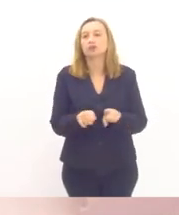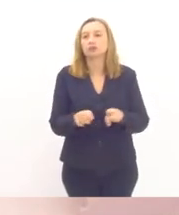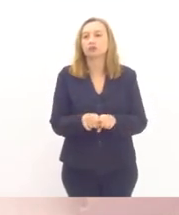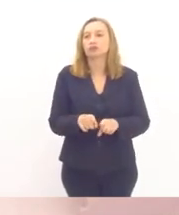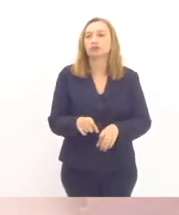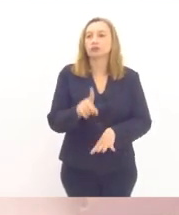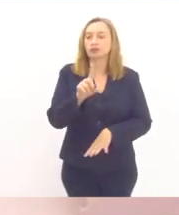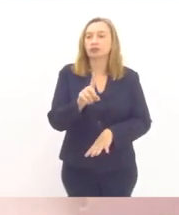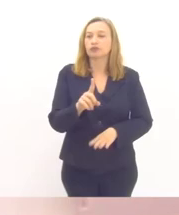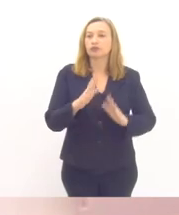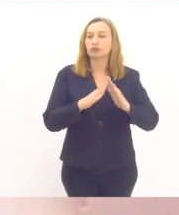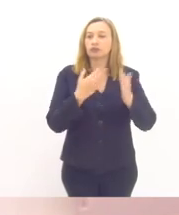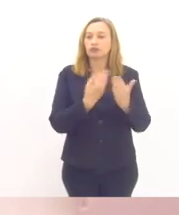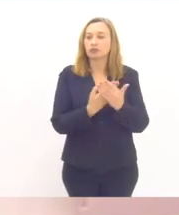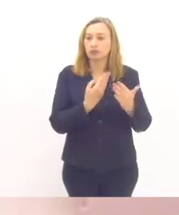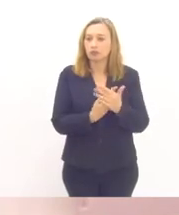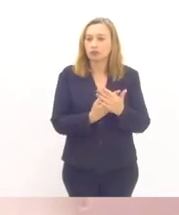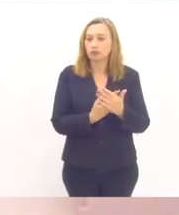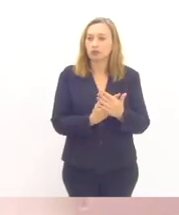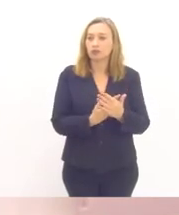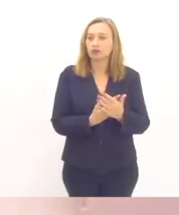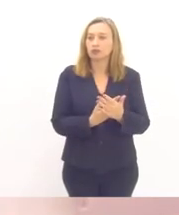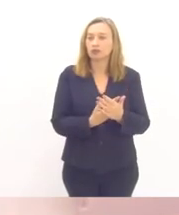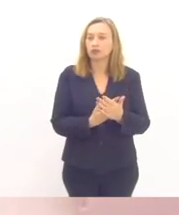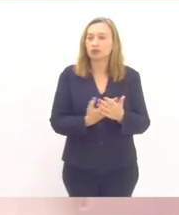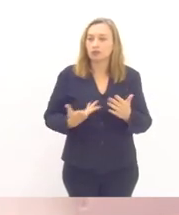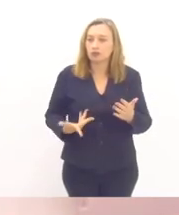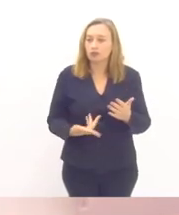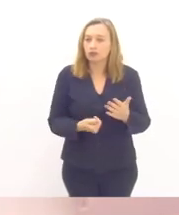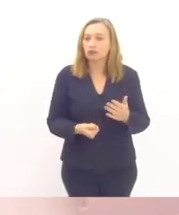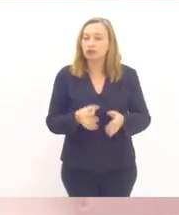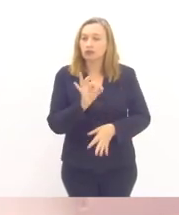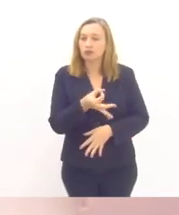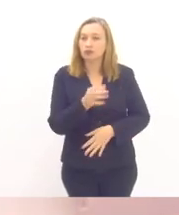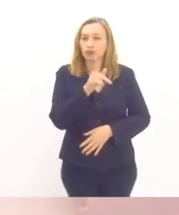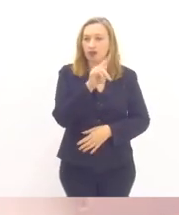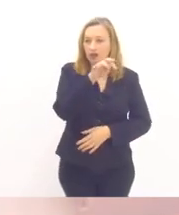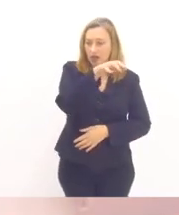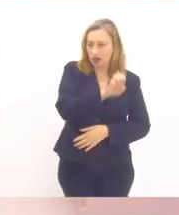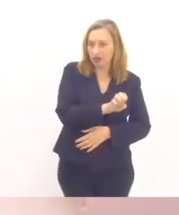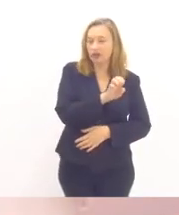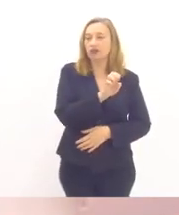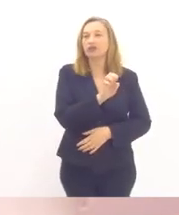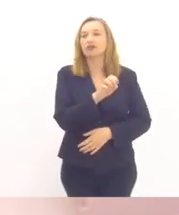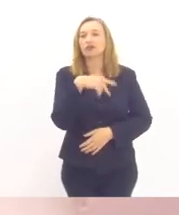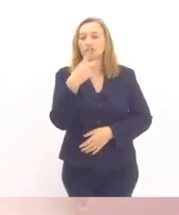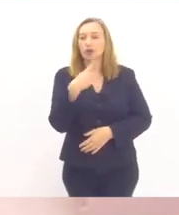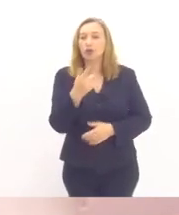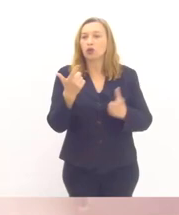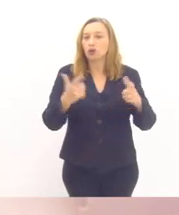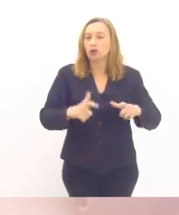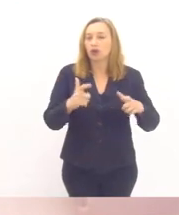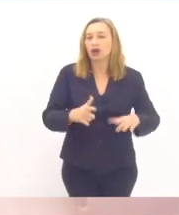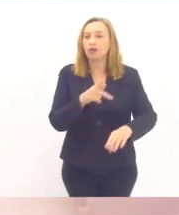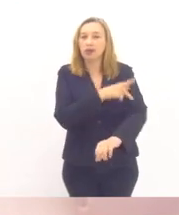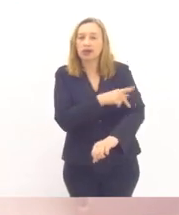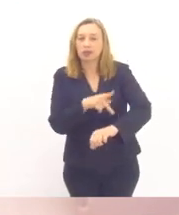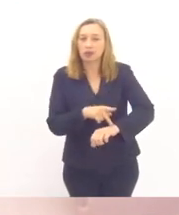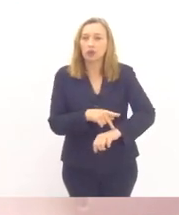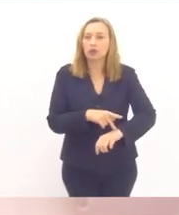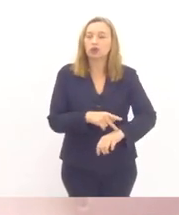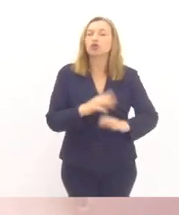escola tenha enfim, as condições objetivas, como a Ana Karina falou, né, que isso envolve ambientes pedagógicos,